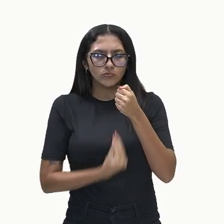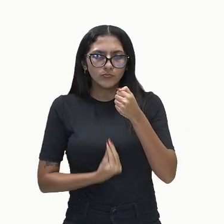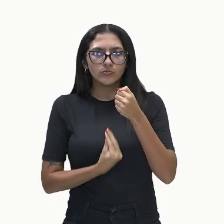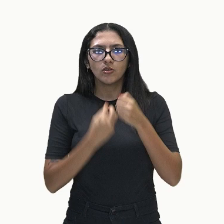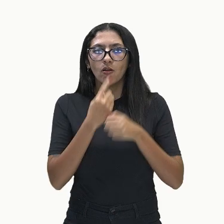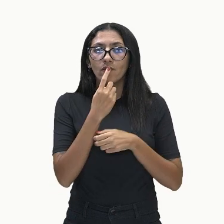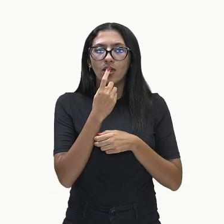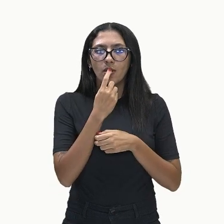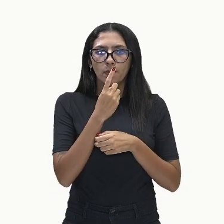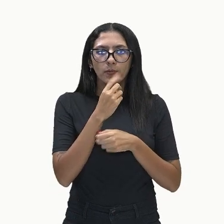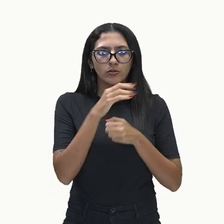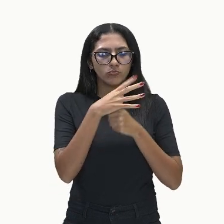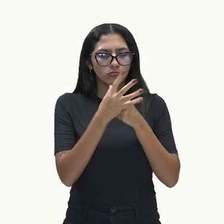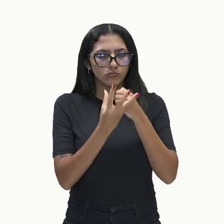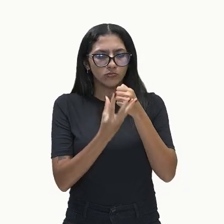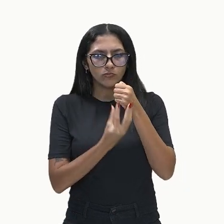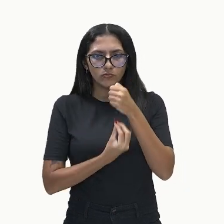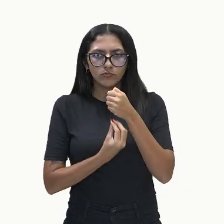sangue